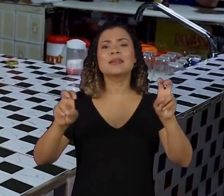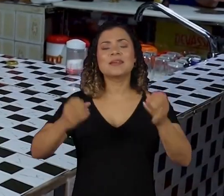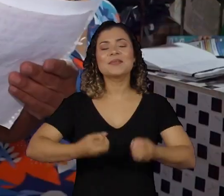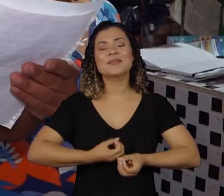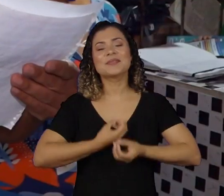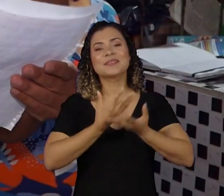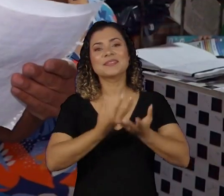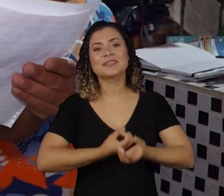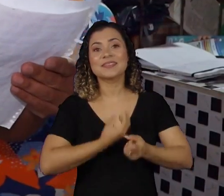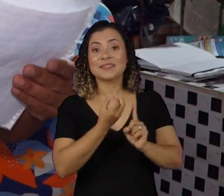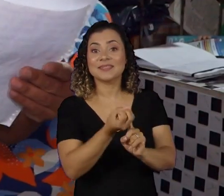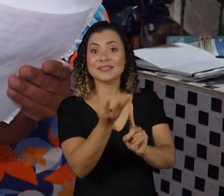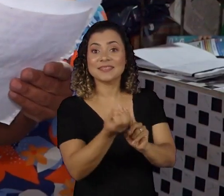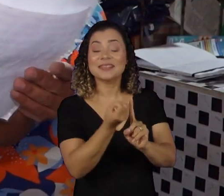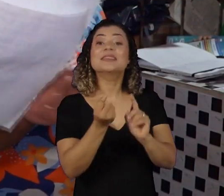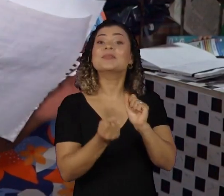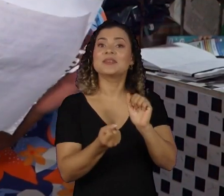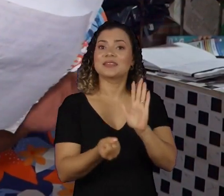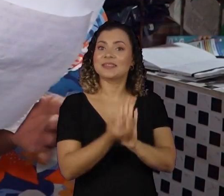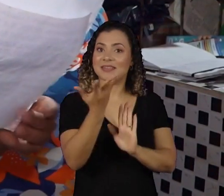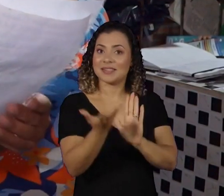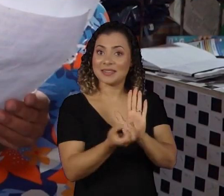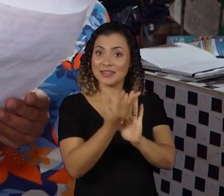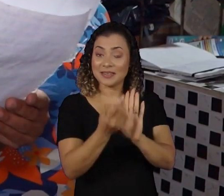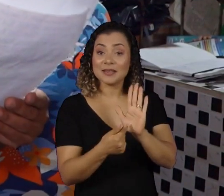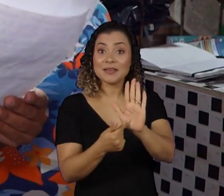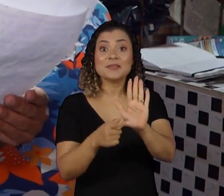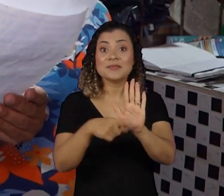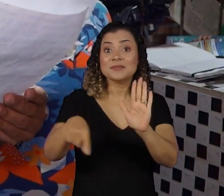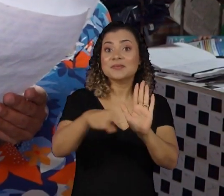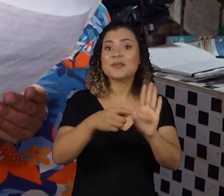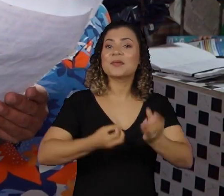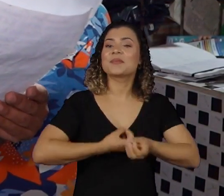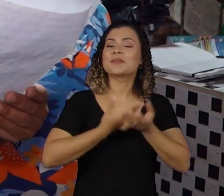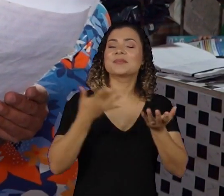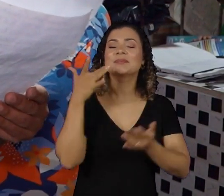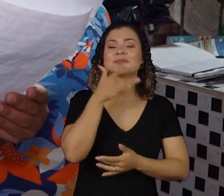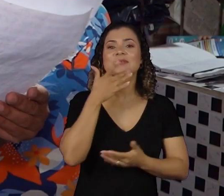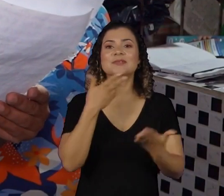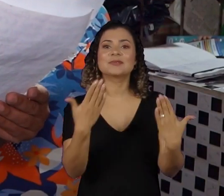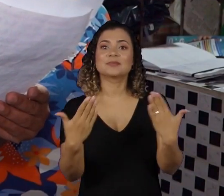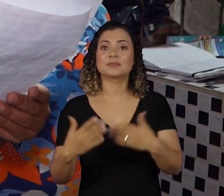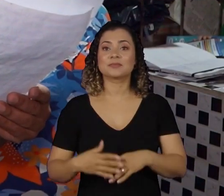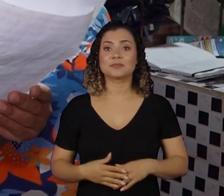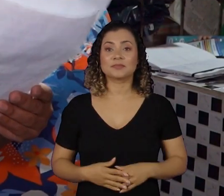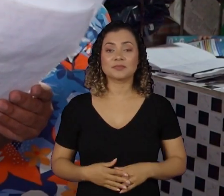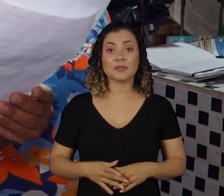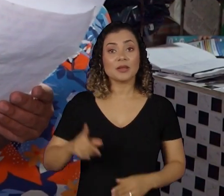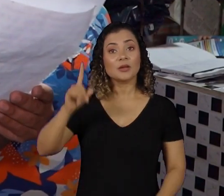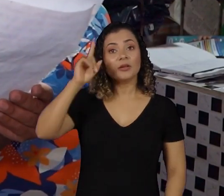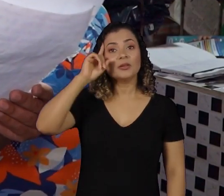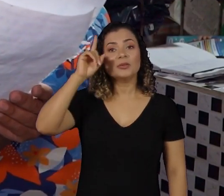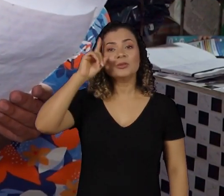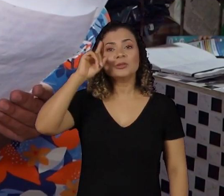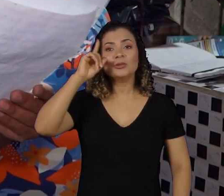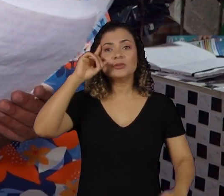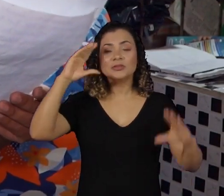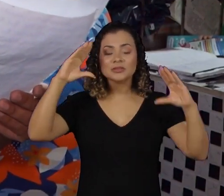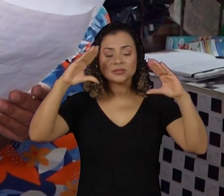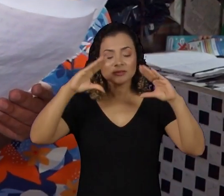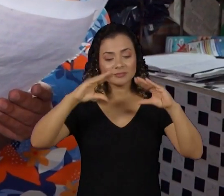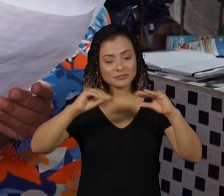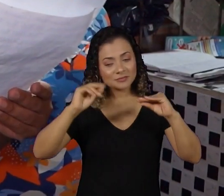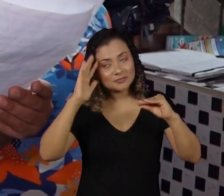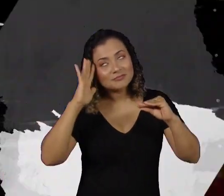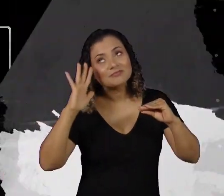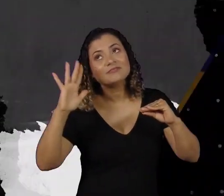poesia, vamos falar de sarau para você que tá ligadinho, curtindo esse programa gostoso aí. Toda noite eu sonho. Sarau Elo da